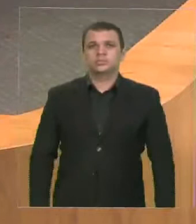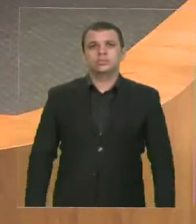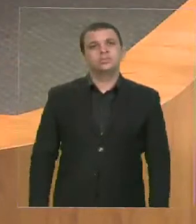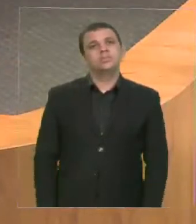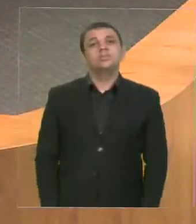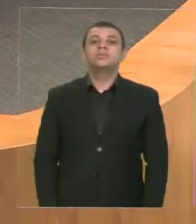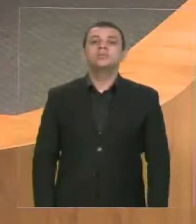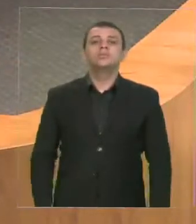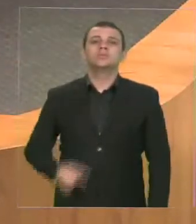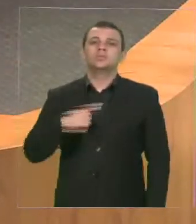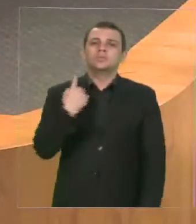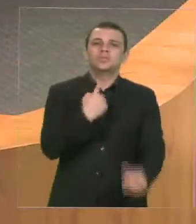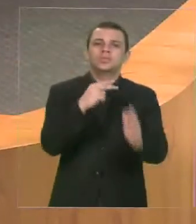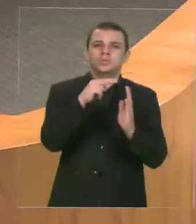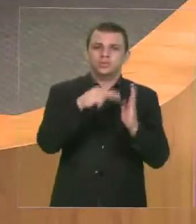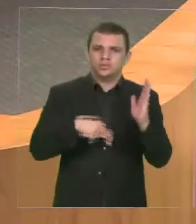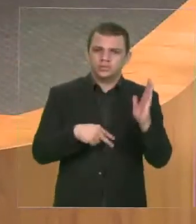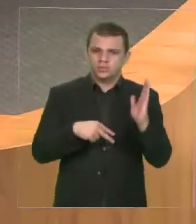quando lemos o